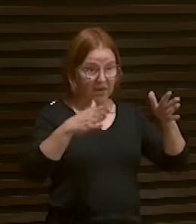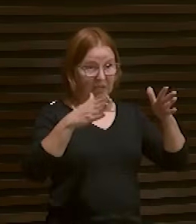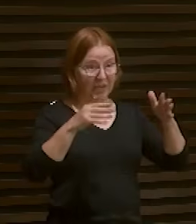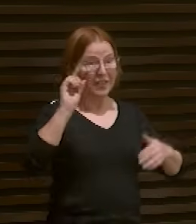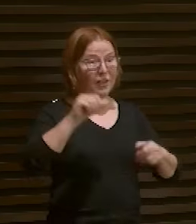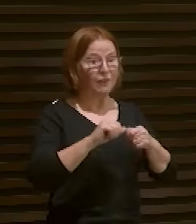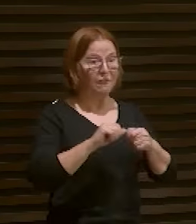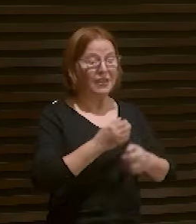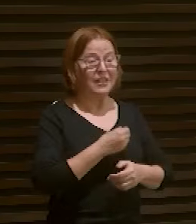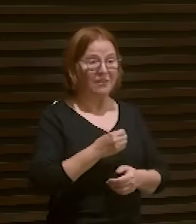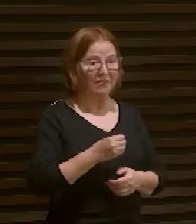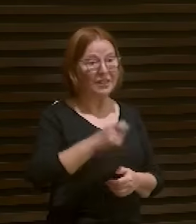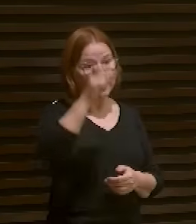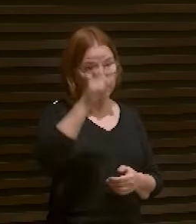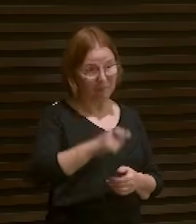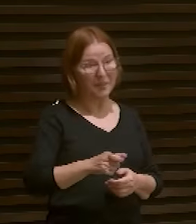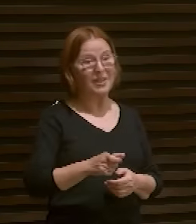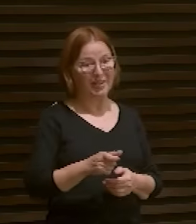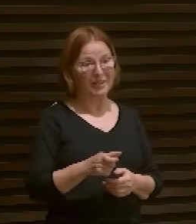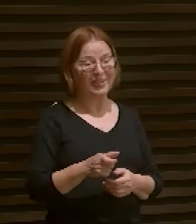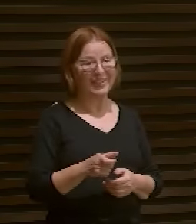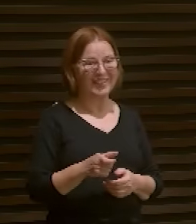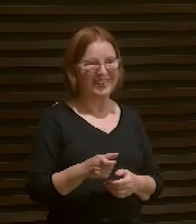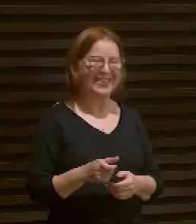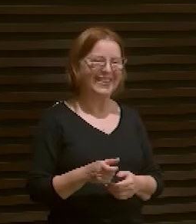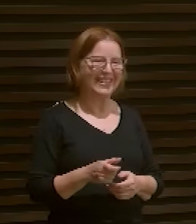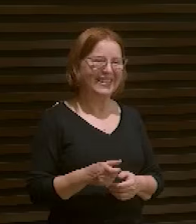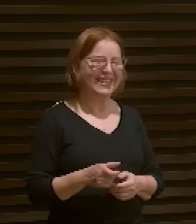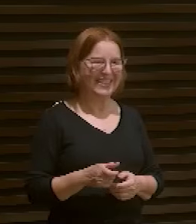quiser. Porque Deus não faz acepção de pessoas.